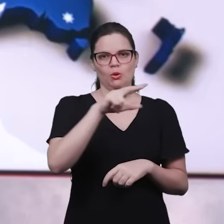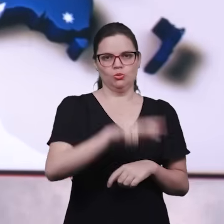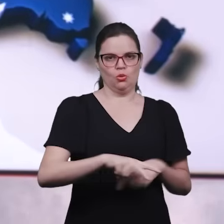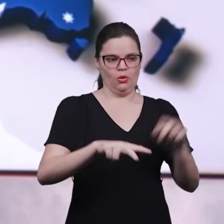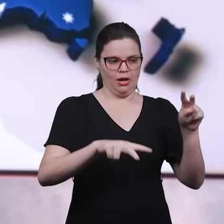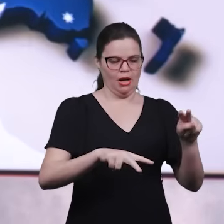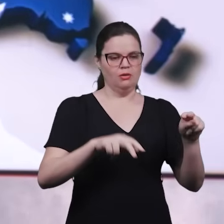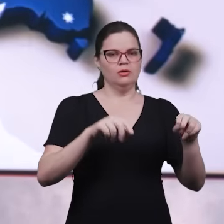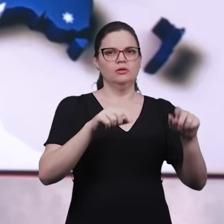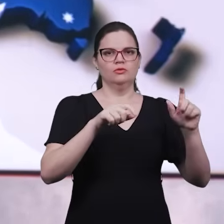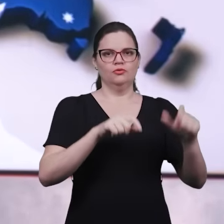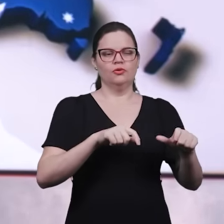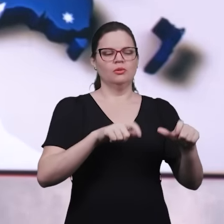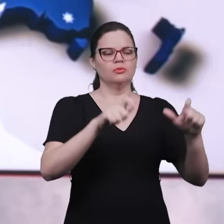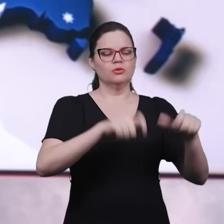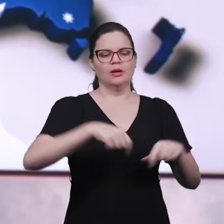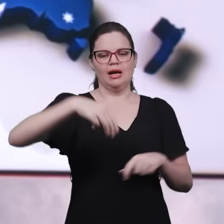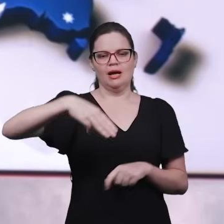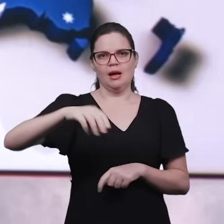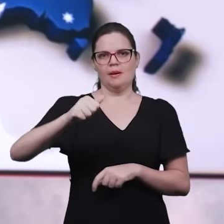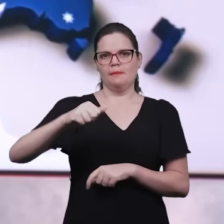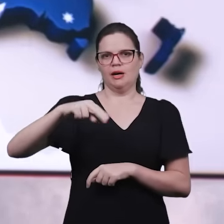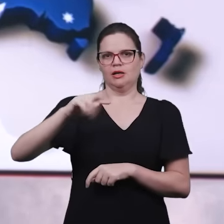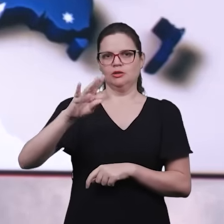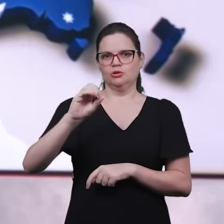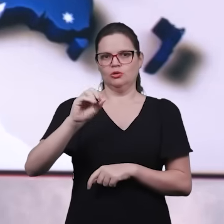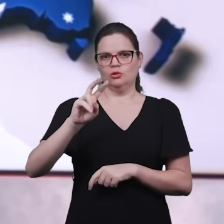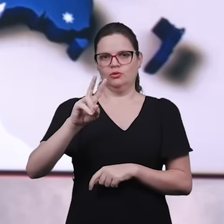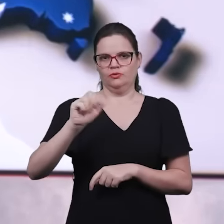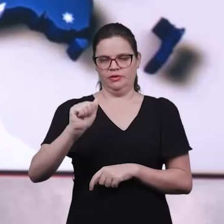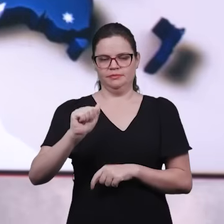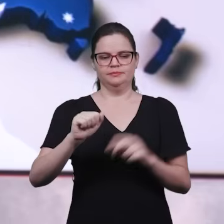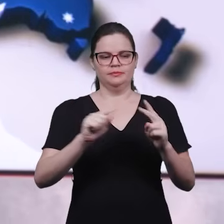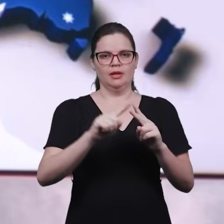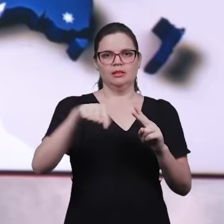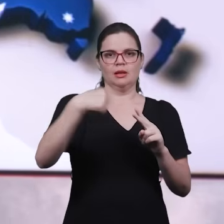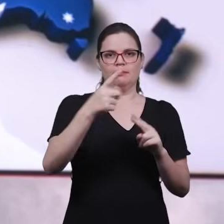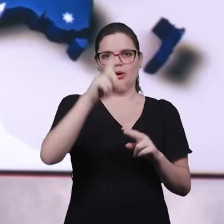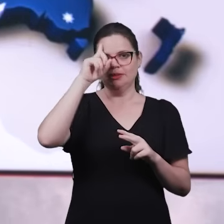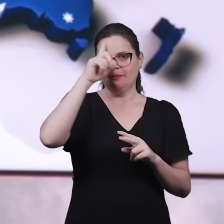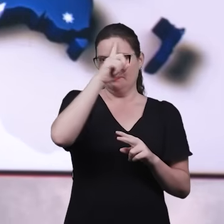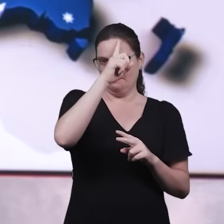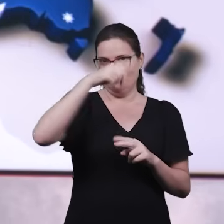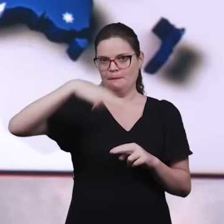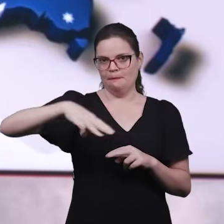de Portugal. De Mantova viemos para Milão.